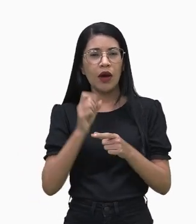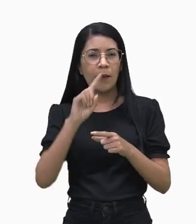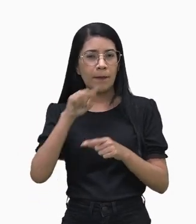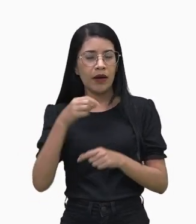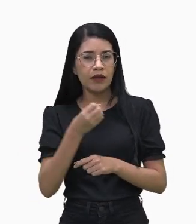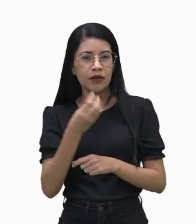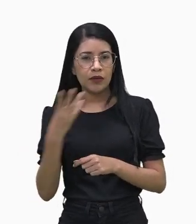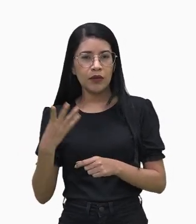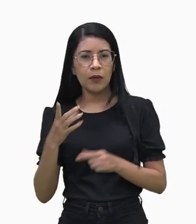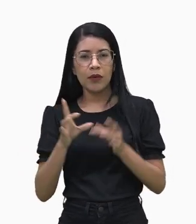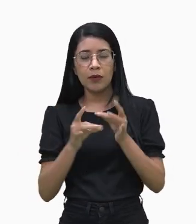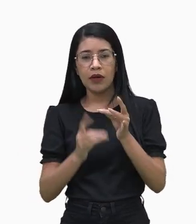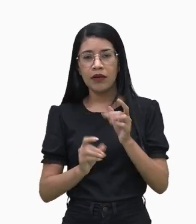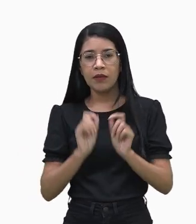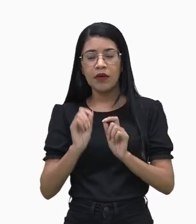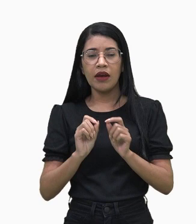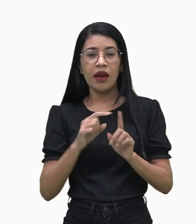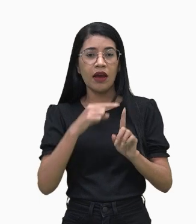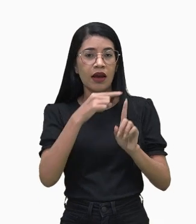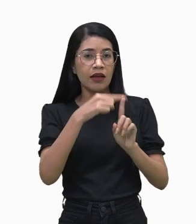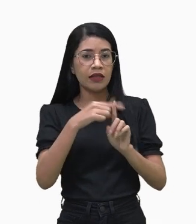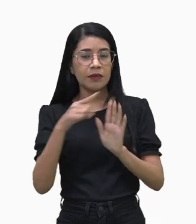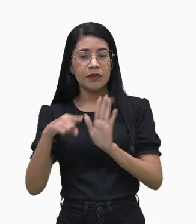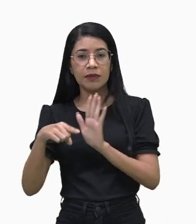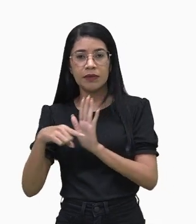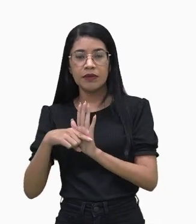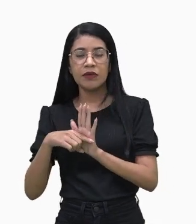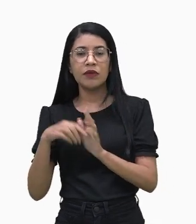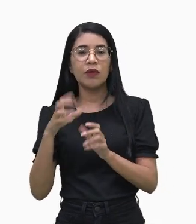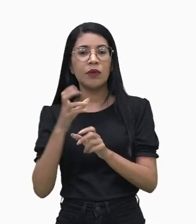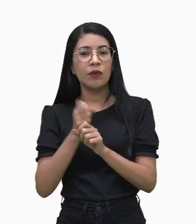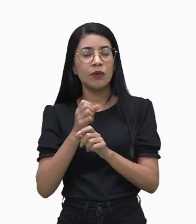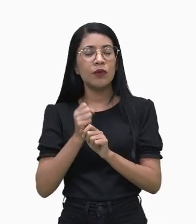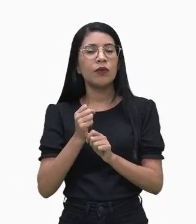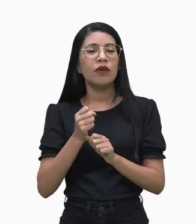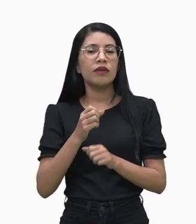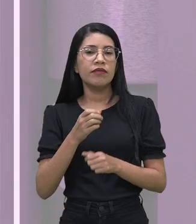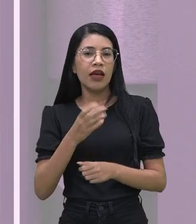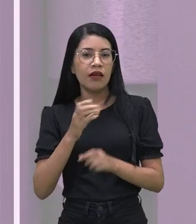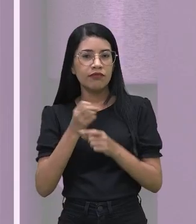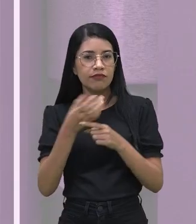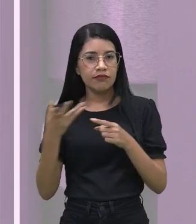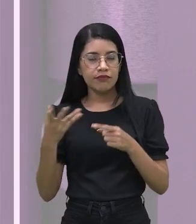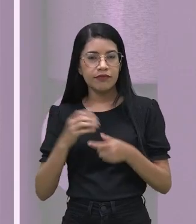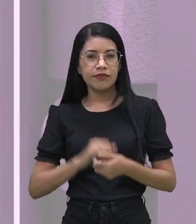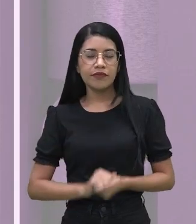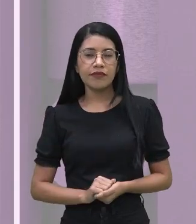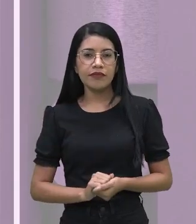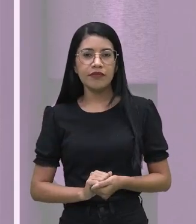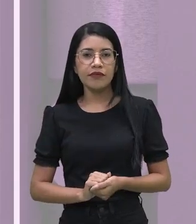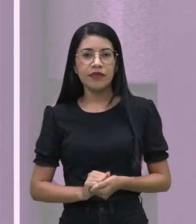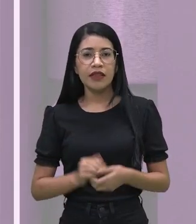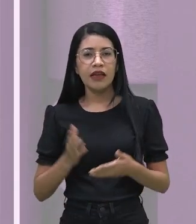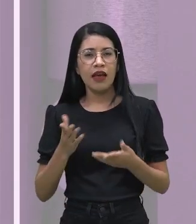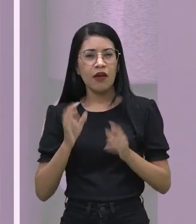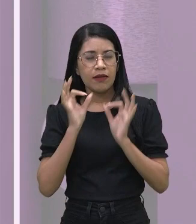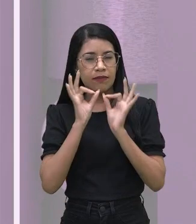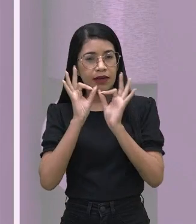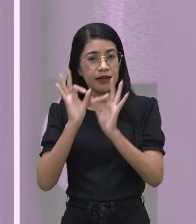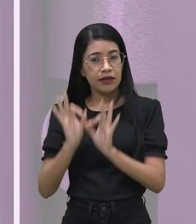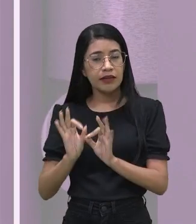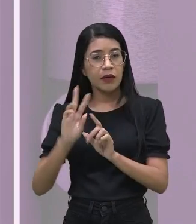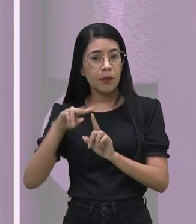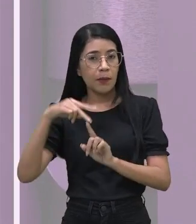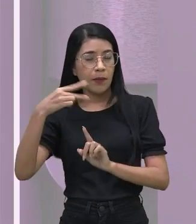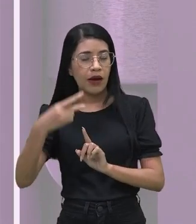com detalhamento em adição e subtração de números decimais. Então, agora, redobre a sua